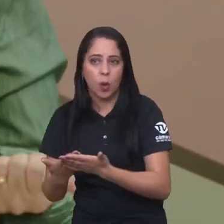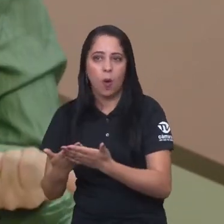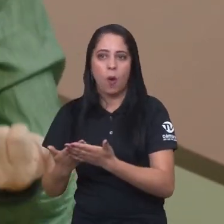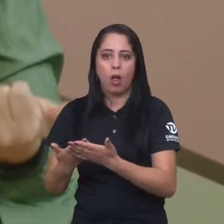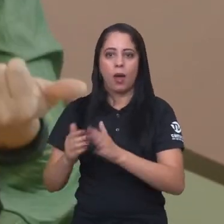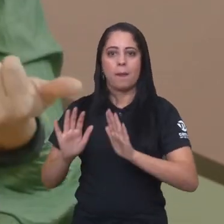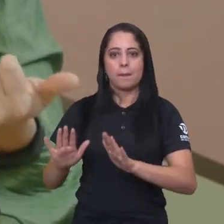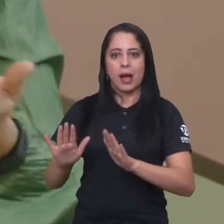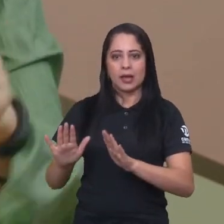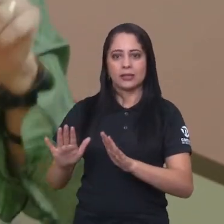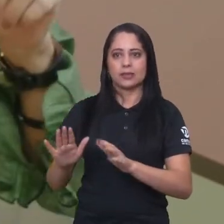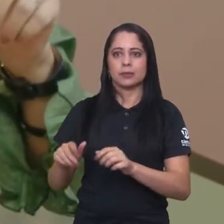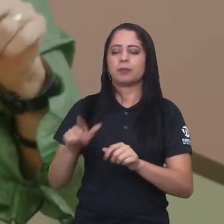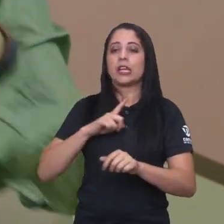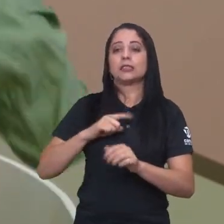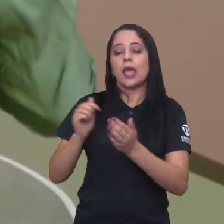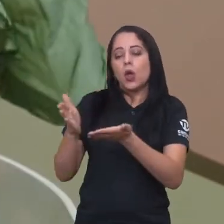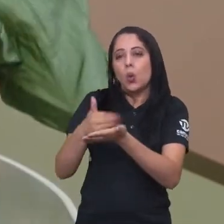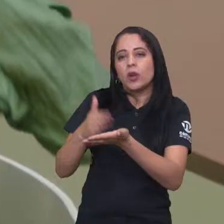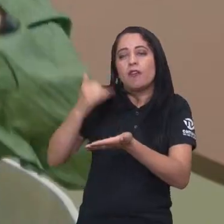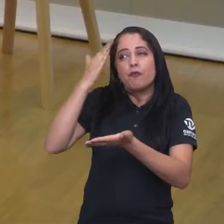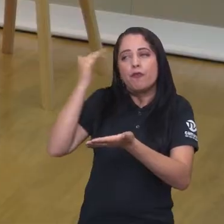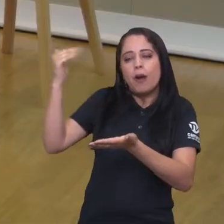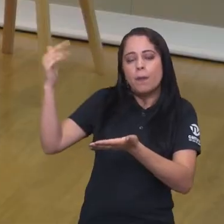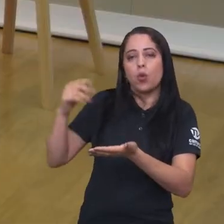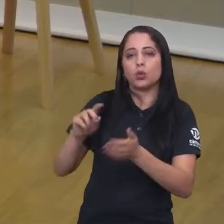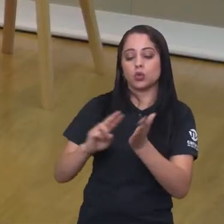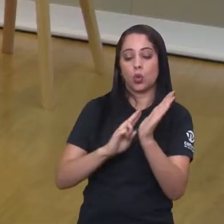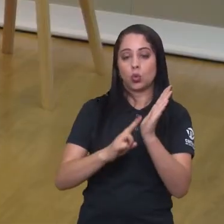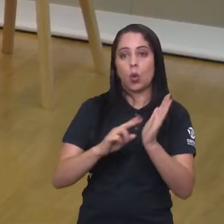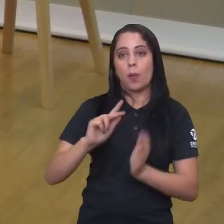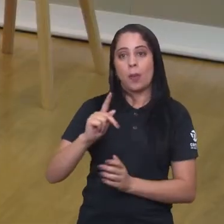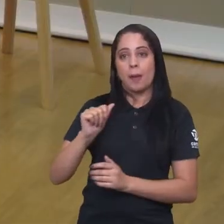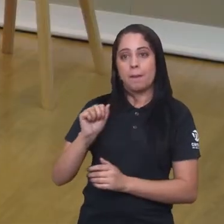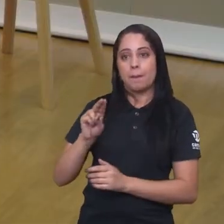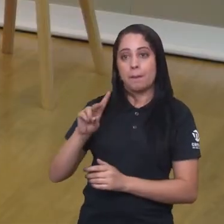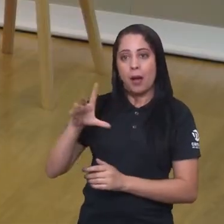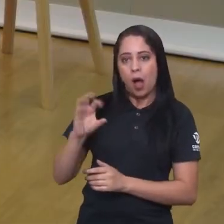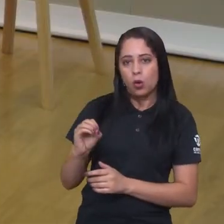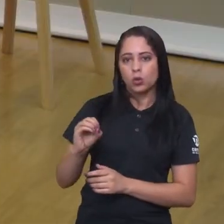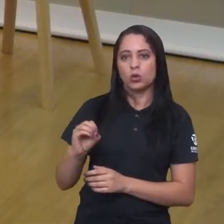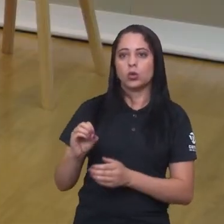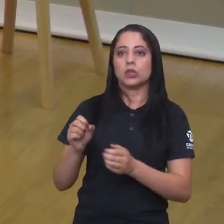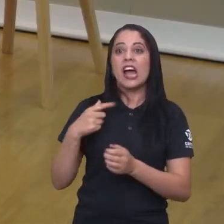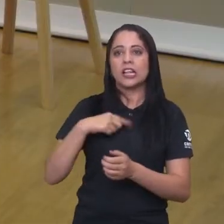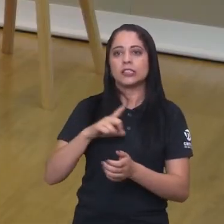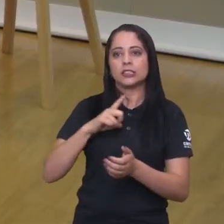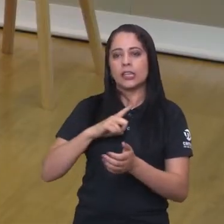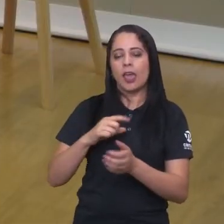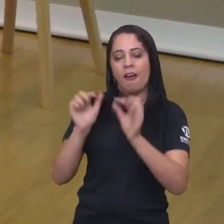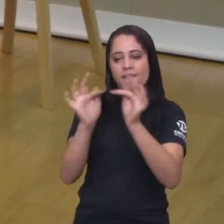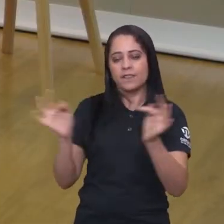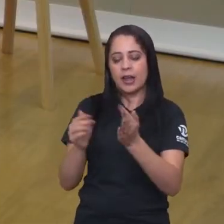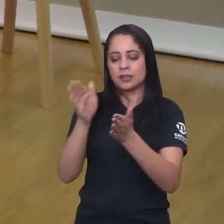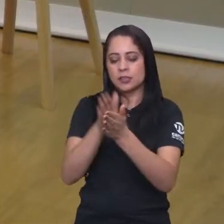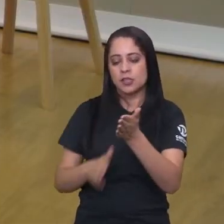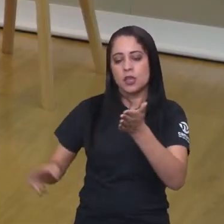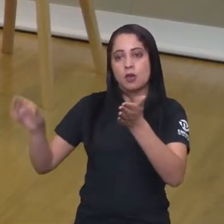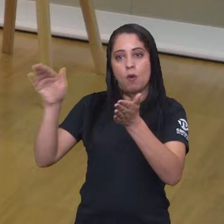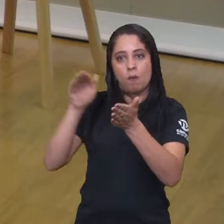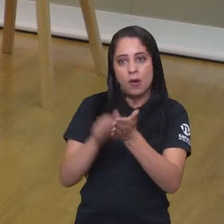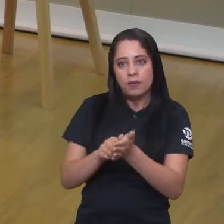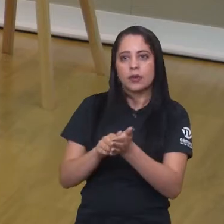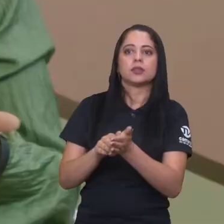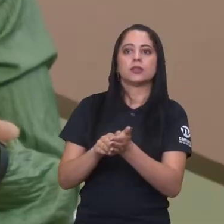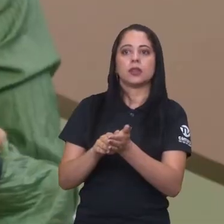financeira, e faltou uma aqui, gente, mas são 7. A gente lembra no decorrer do mas programa. Mas o que acontece? Agenda extraordinária é isso, é você começar a sua semana olhando para todos